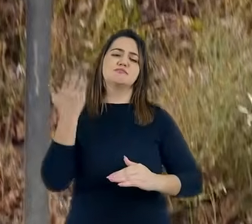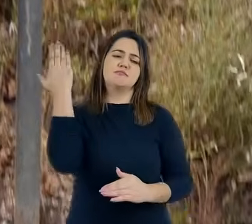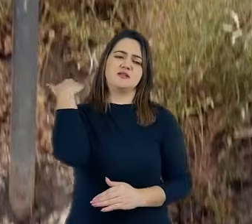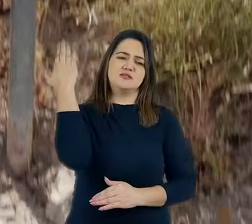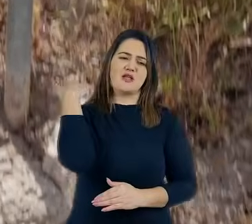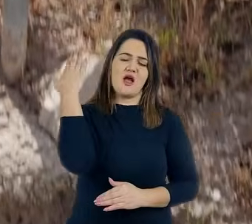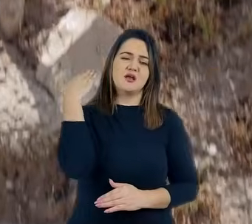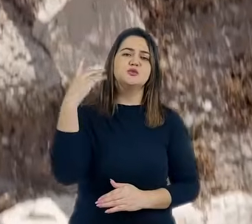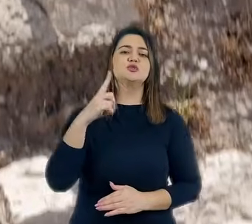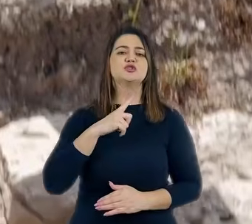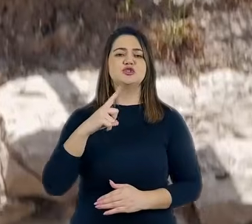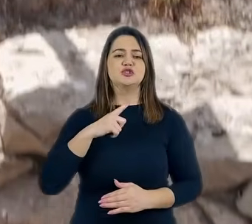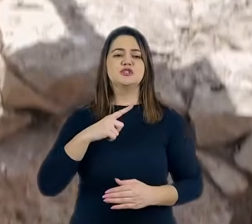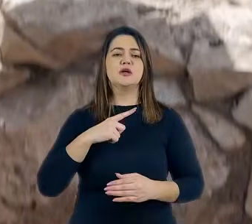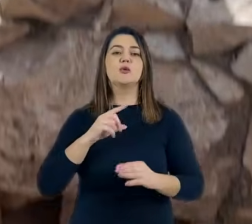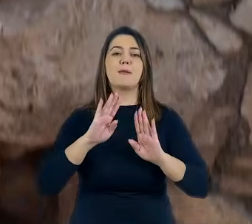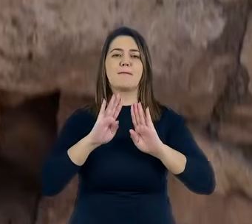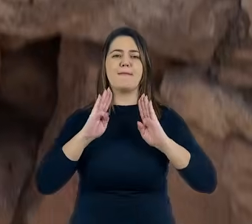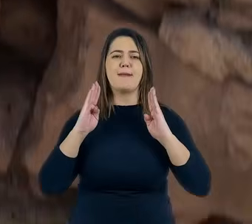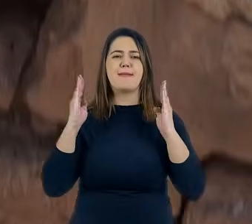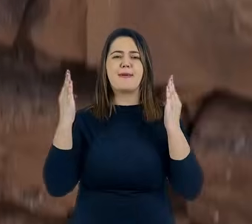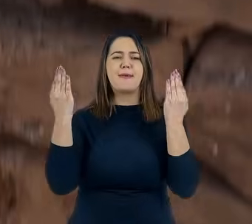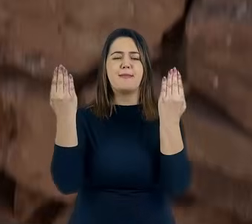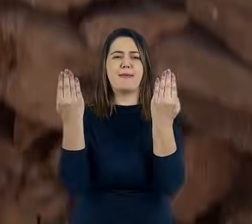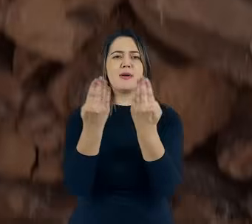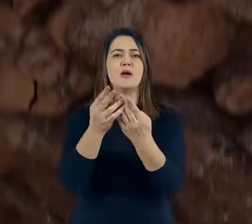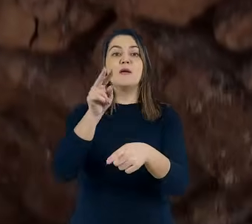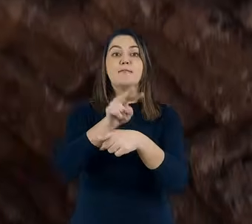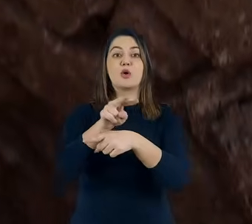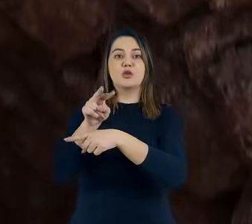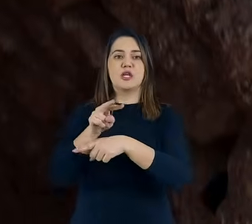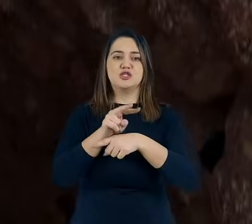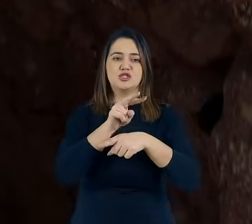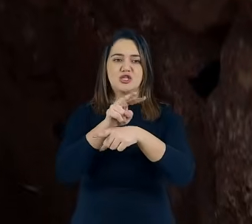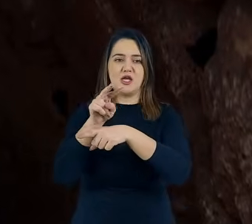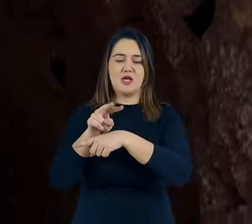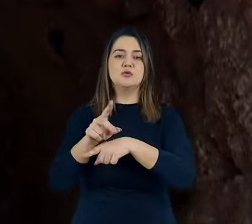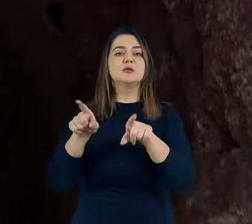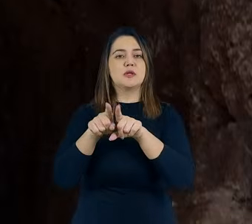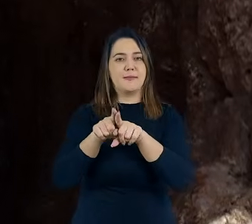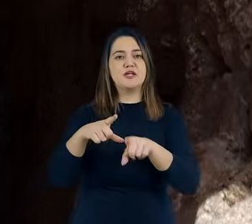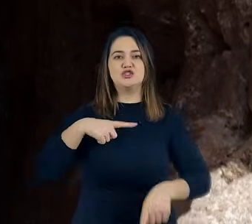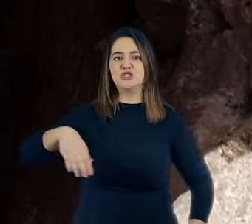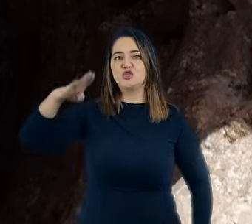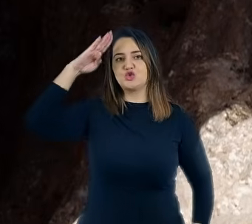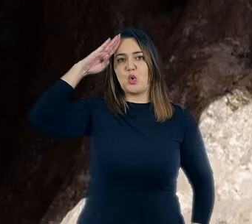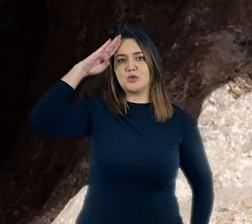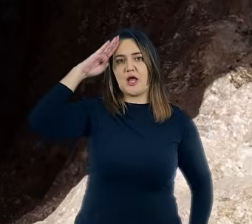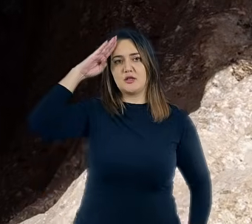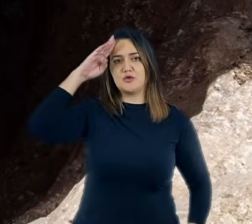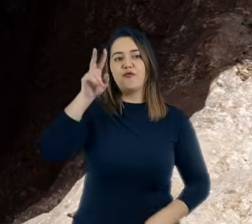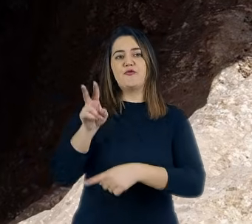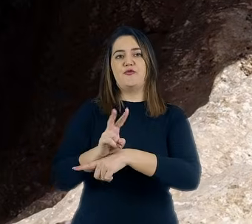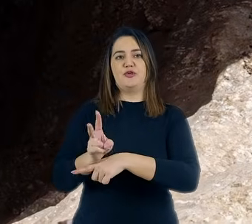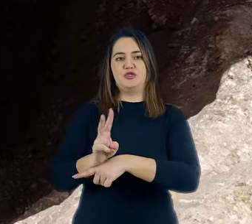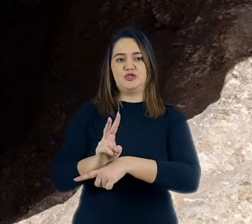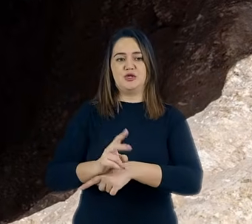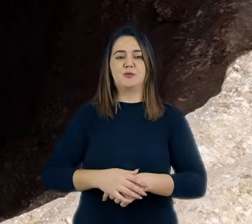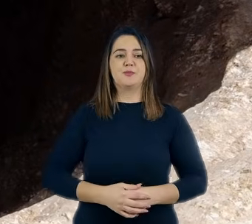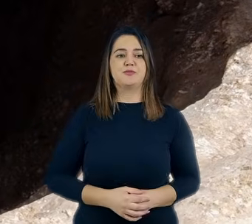aqui havia no passado uma muralha protegendo esse lugar, além de um esquema de soldados fortemente